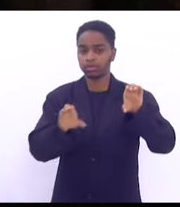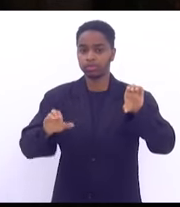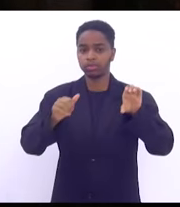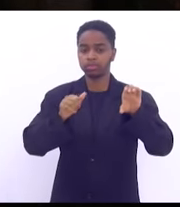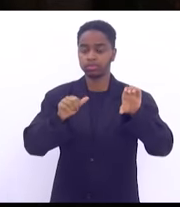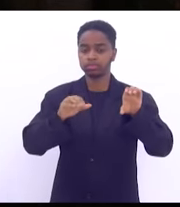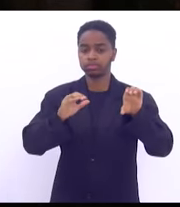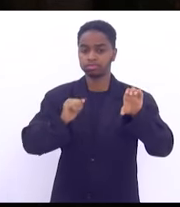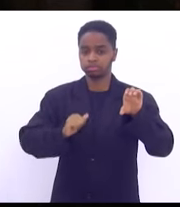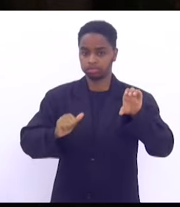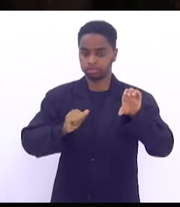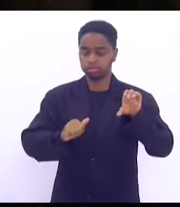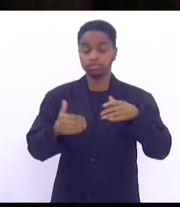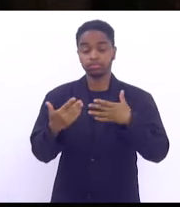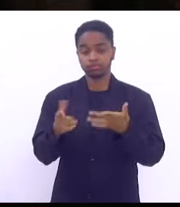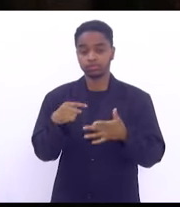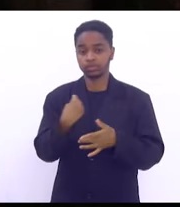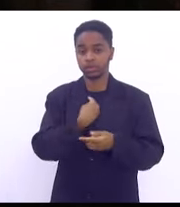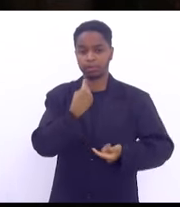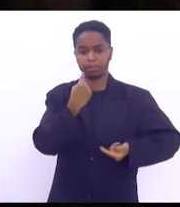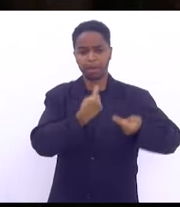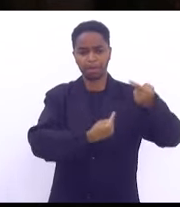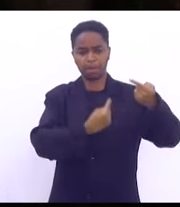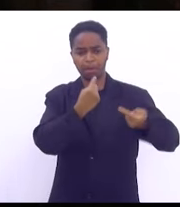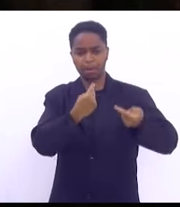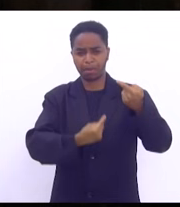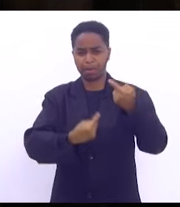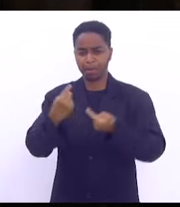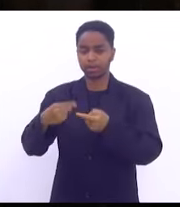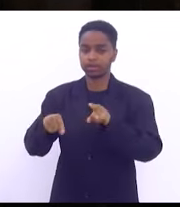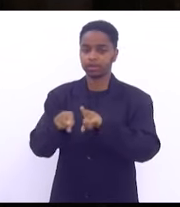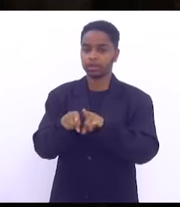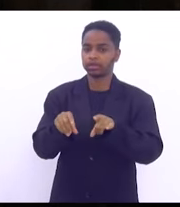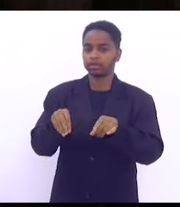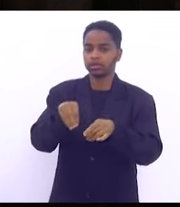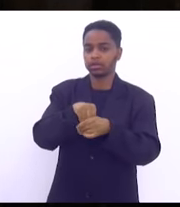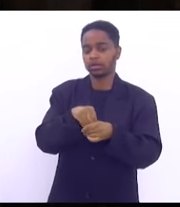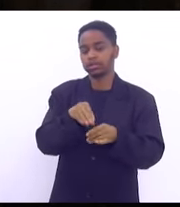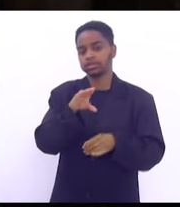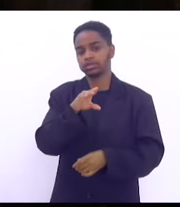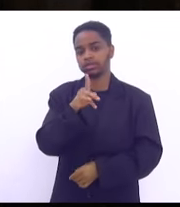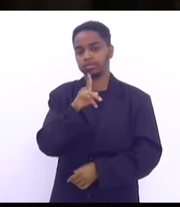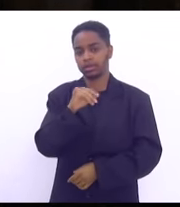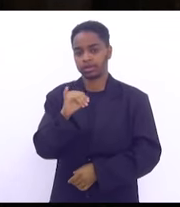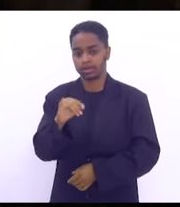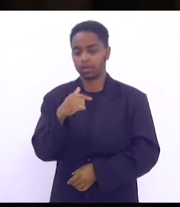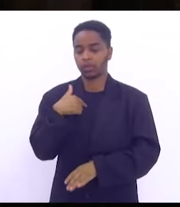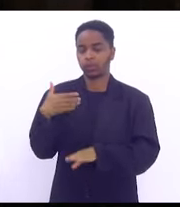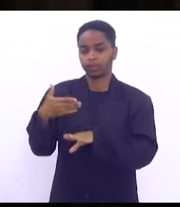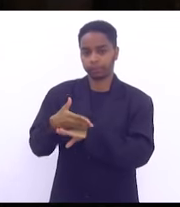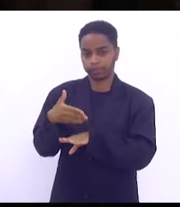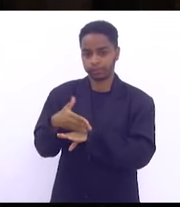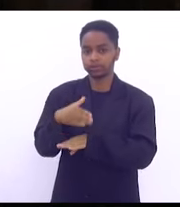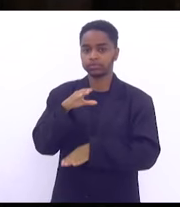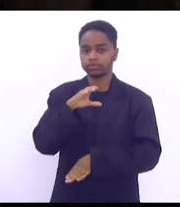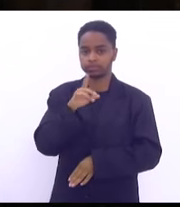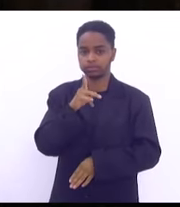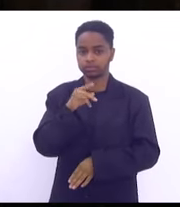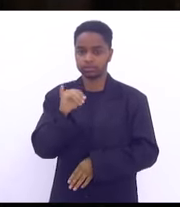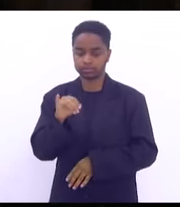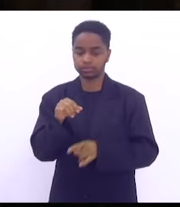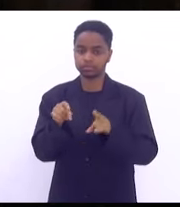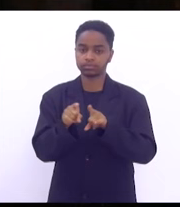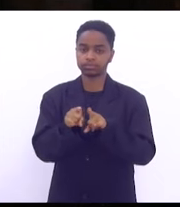Isso é uma pauta que a gente tem discutido, inclusive na CPI. Tive a oportunidade de participar da CPI e